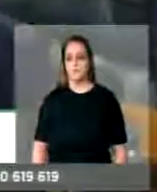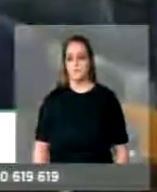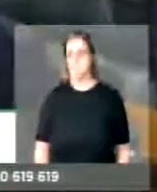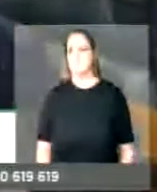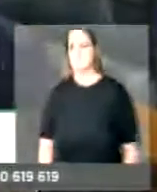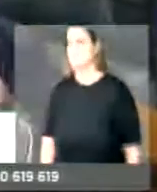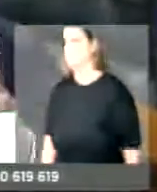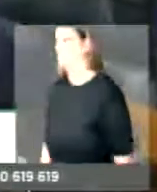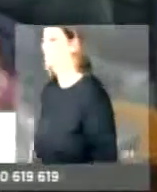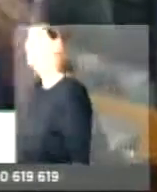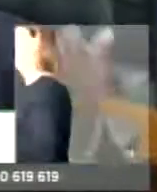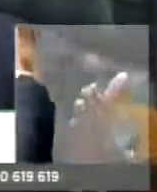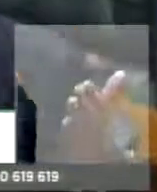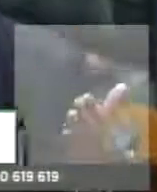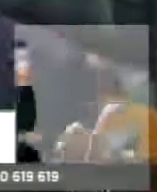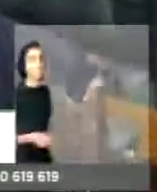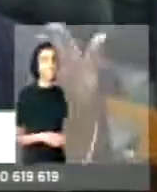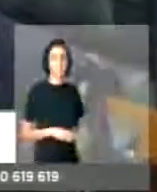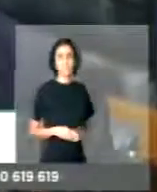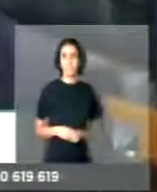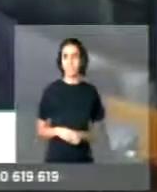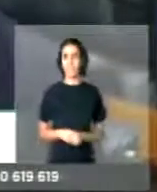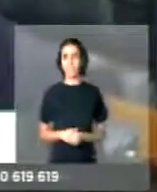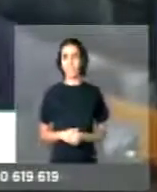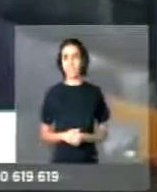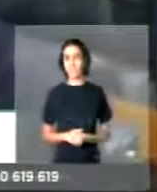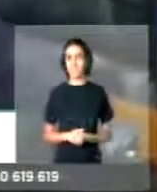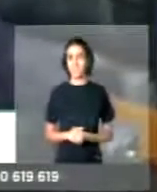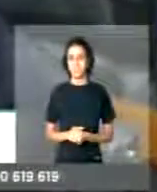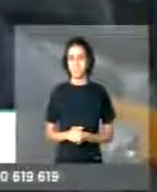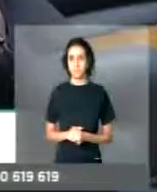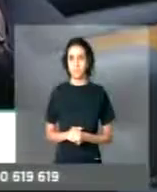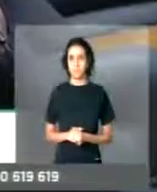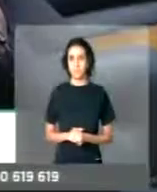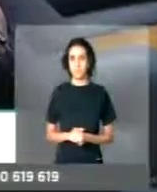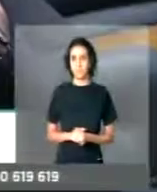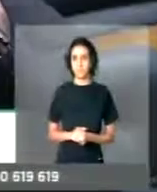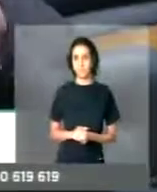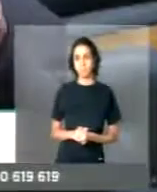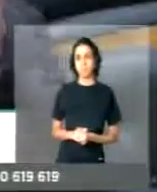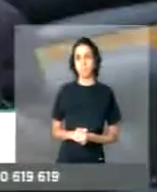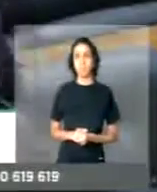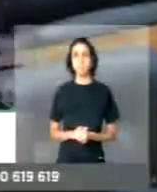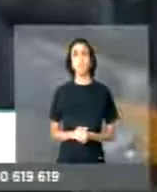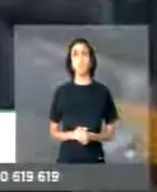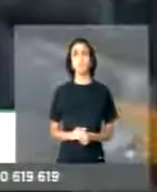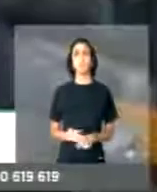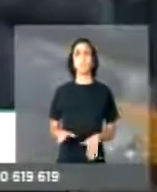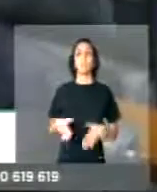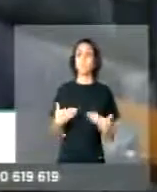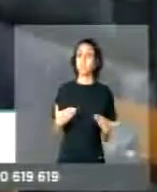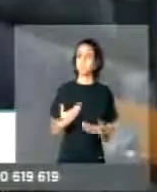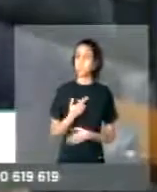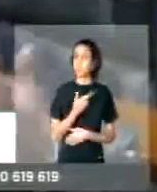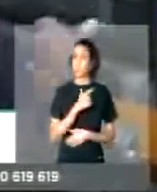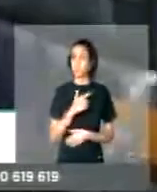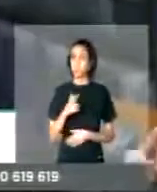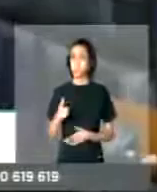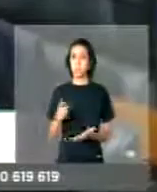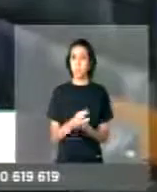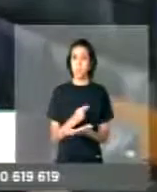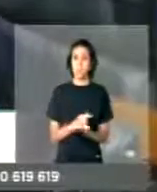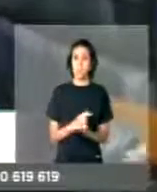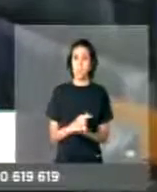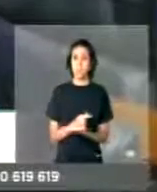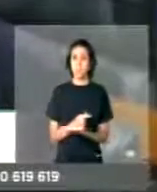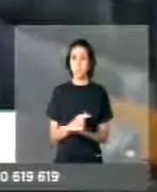preve, né? Exatamente. Eu não sabia o nome em latim, mas sei em português. Exatamente. Então, não há crime se você não tiver prévia